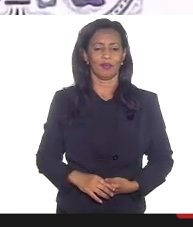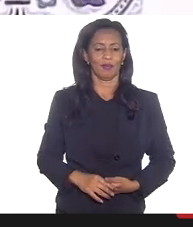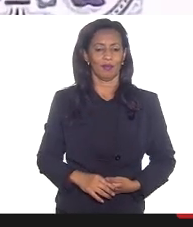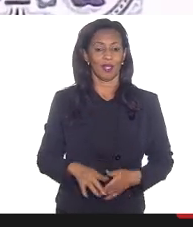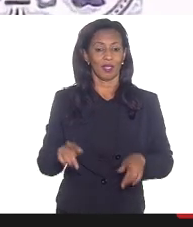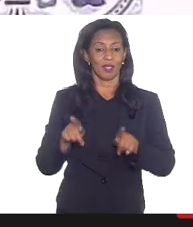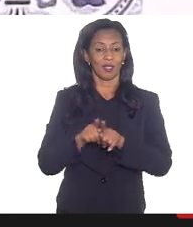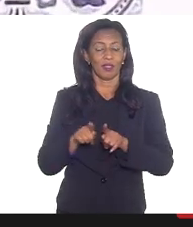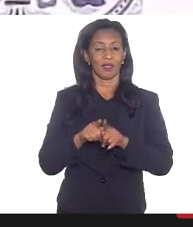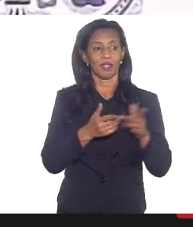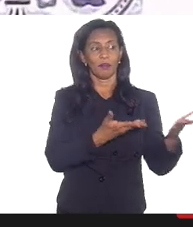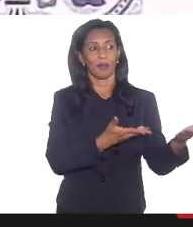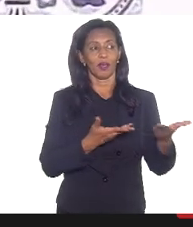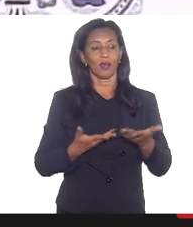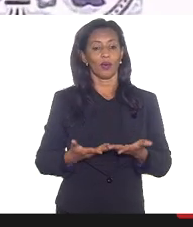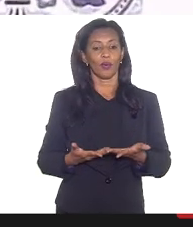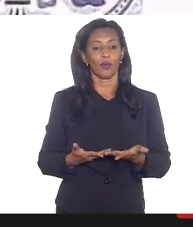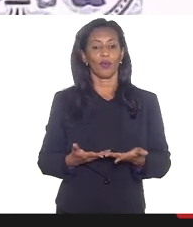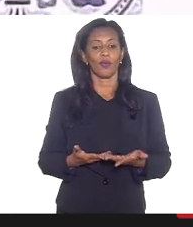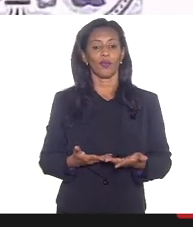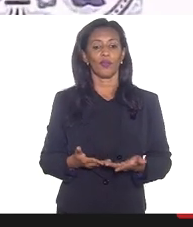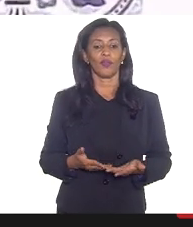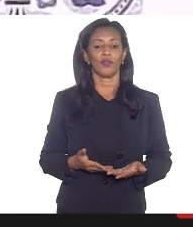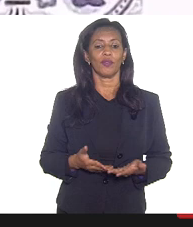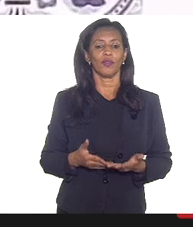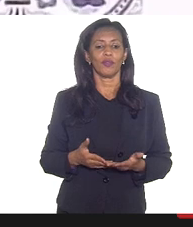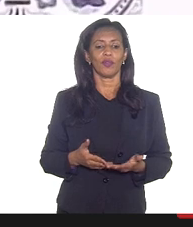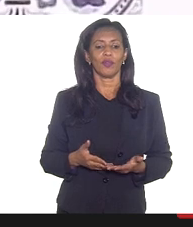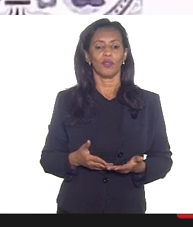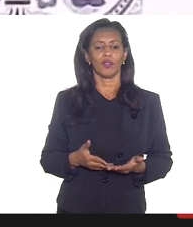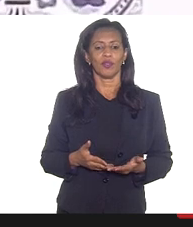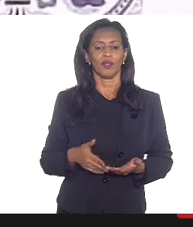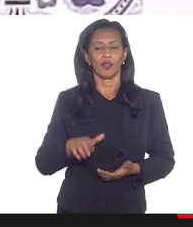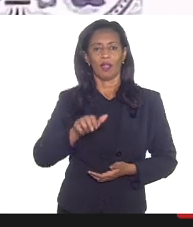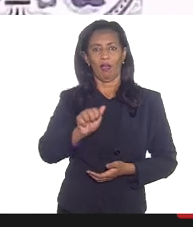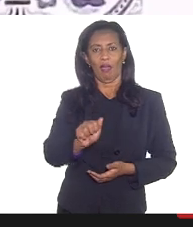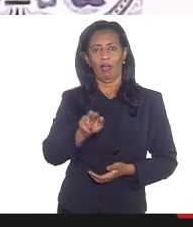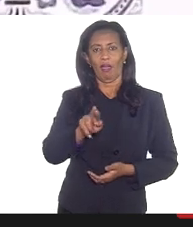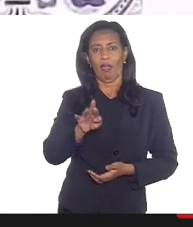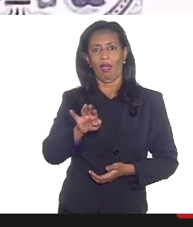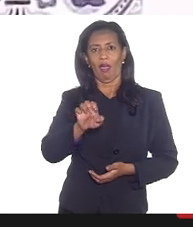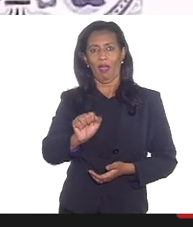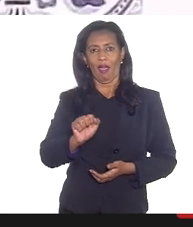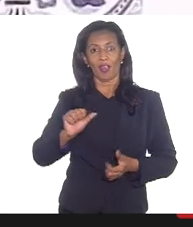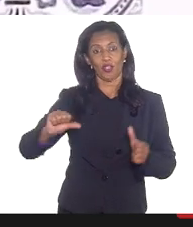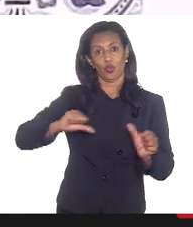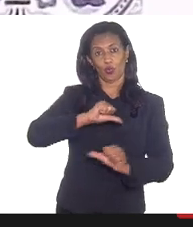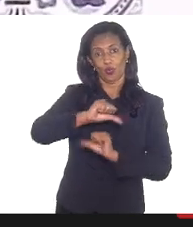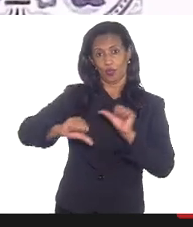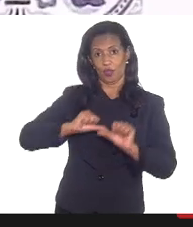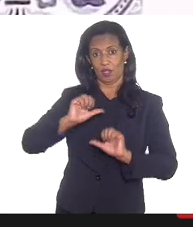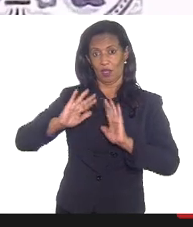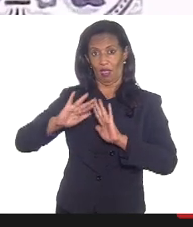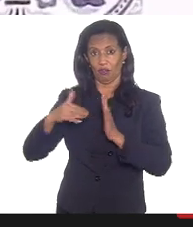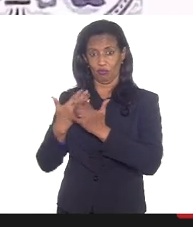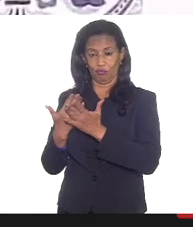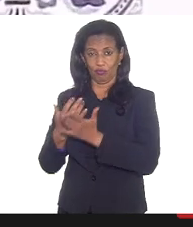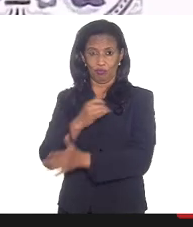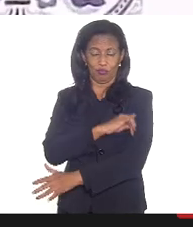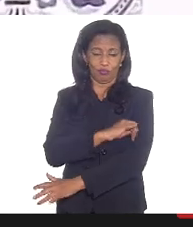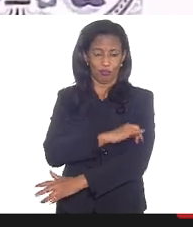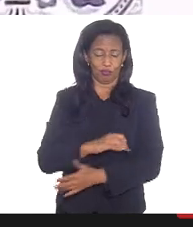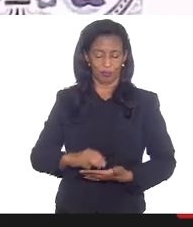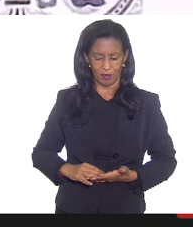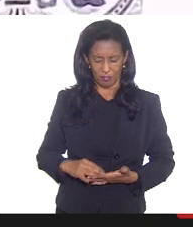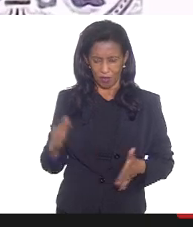e também a convite do coletivo Arte Mudança Já, do estado do Rio de Janeiro. Então, assim, eu também vou tentar